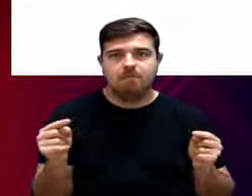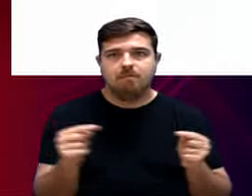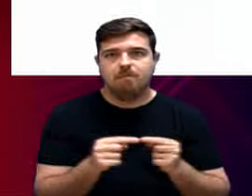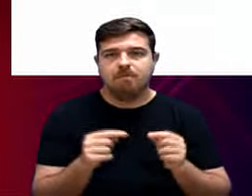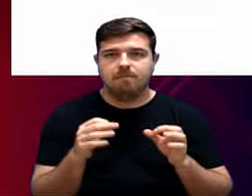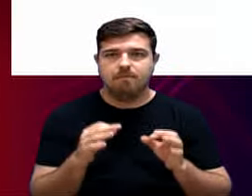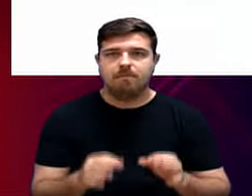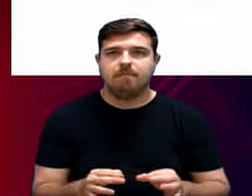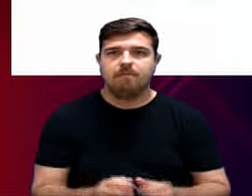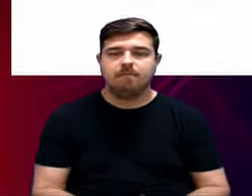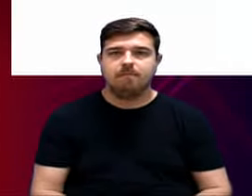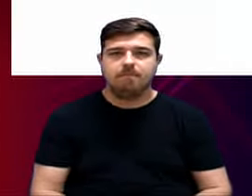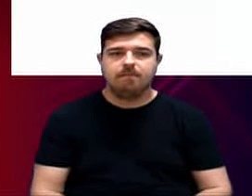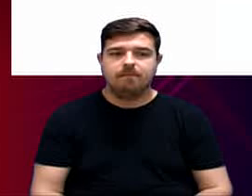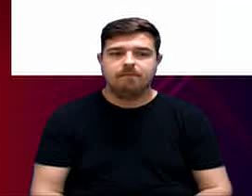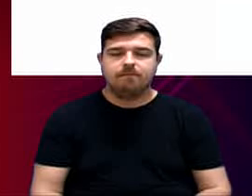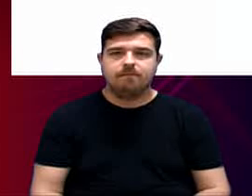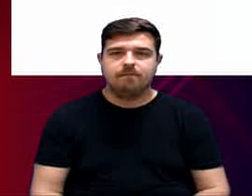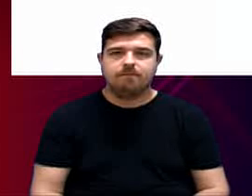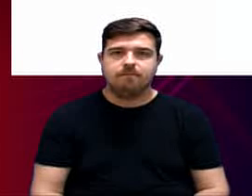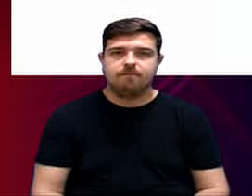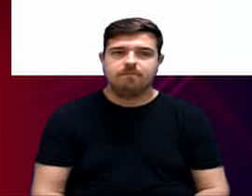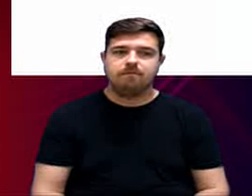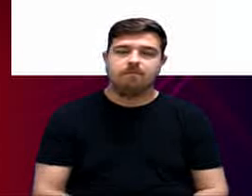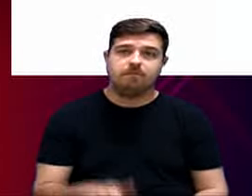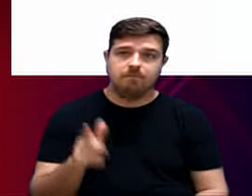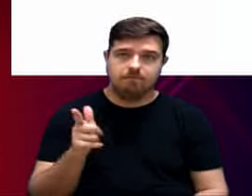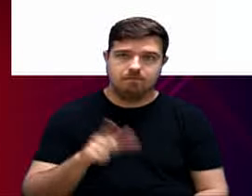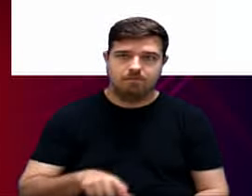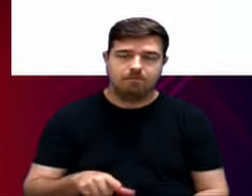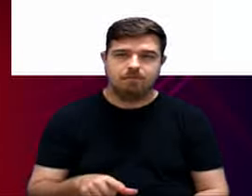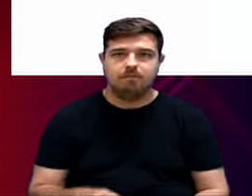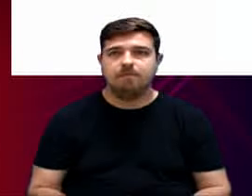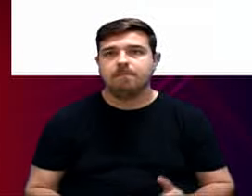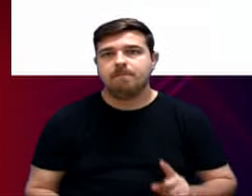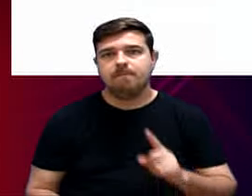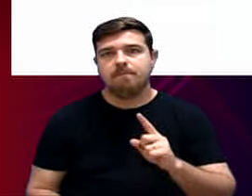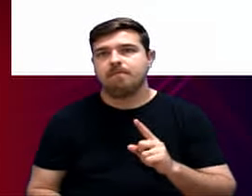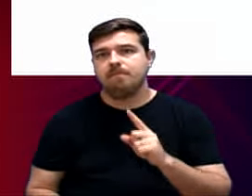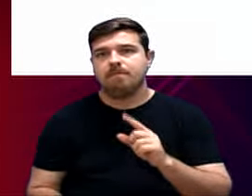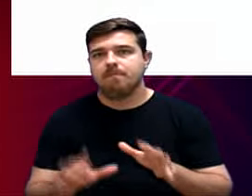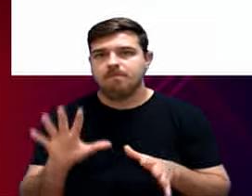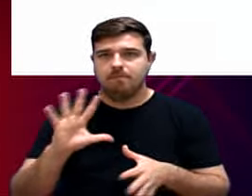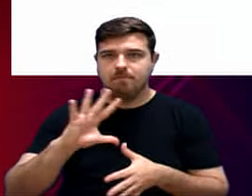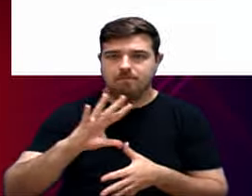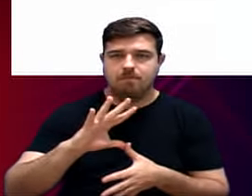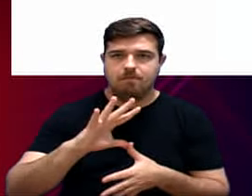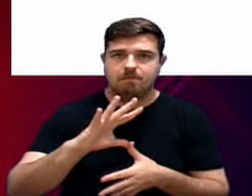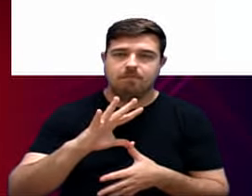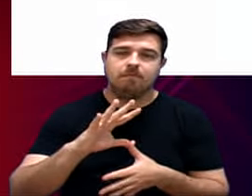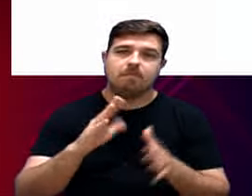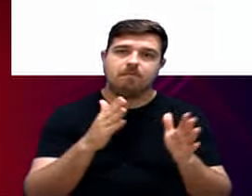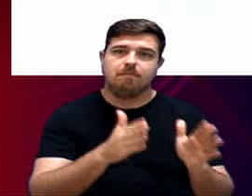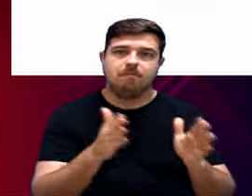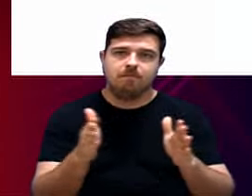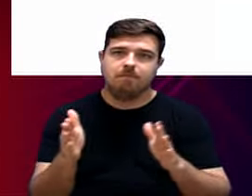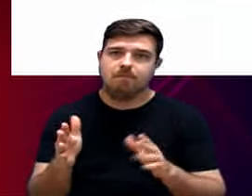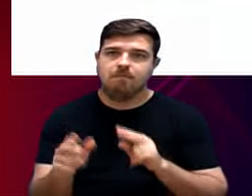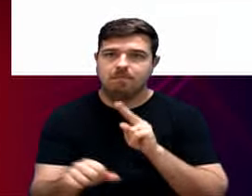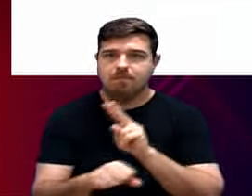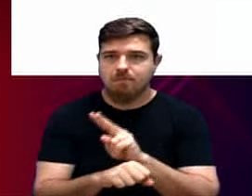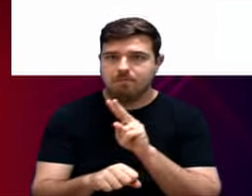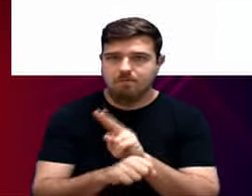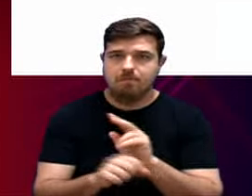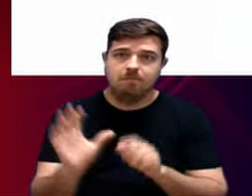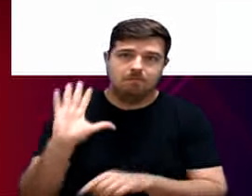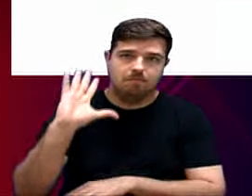estratégico agora eh a indicação ali da macrozona eh de conservação ambiental lá no parque da